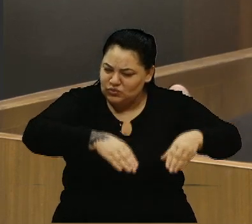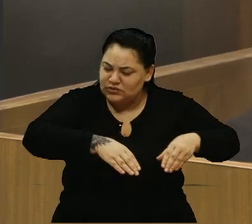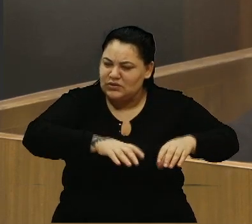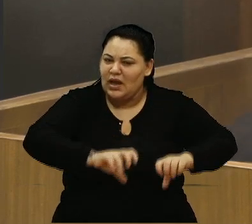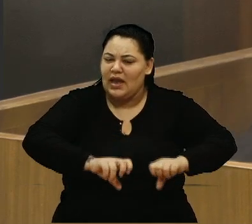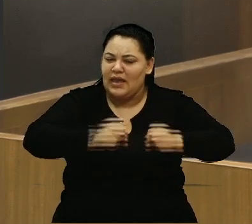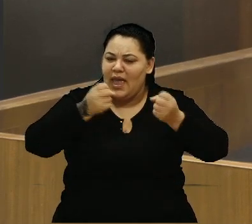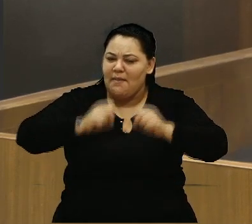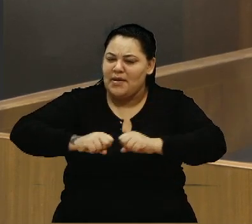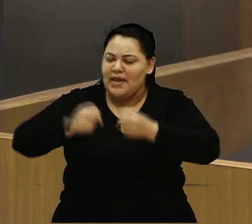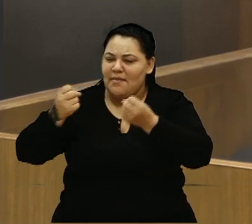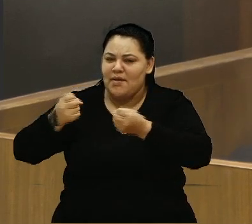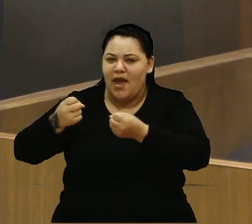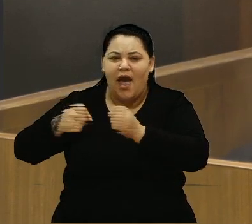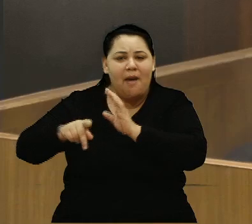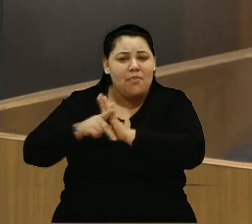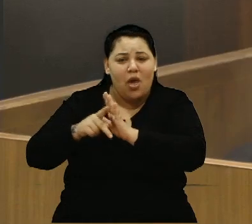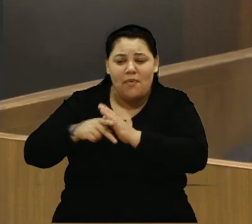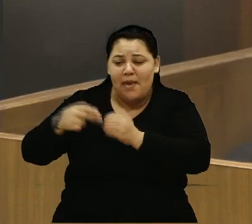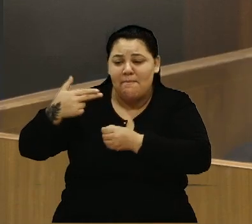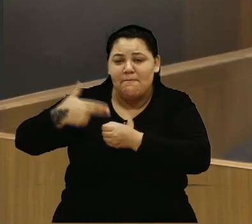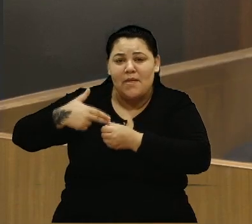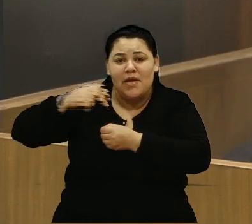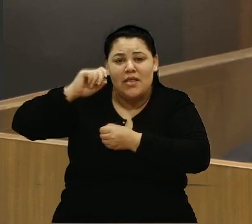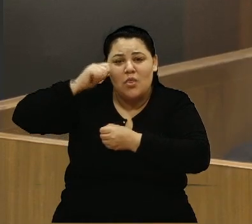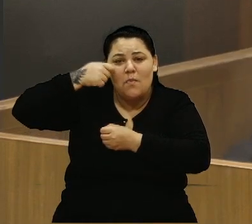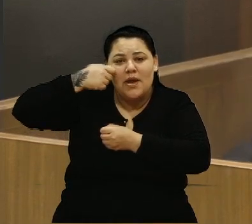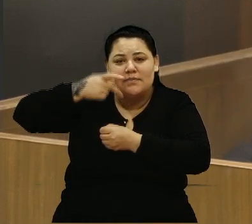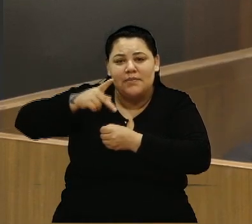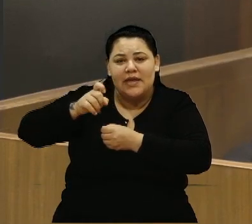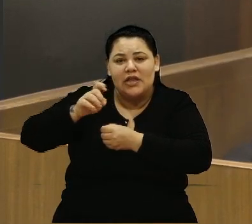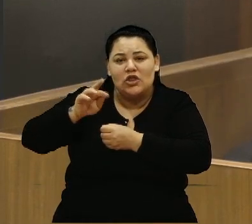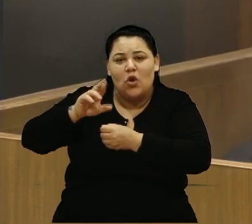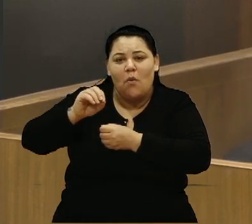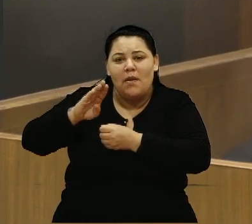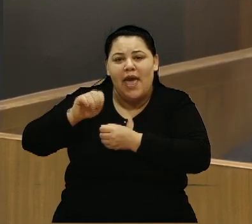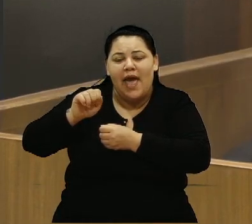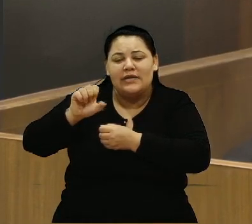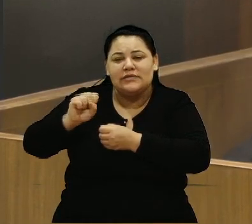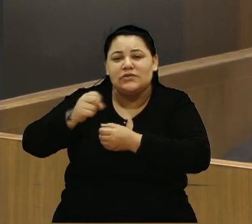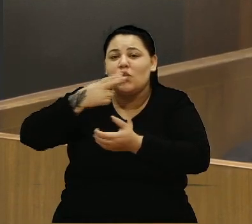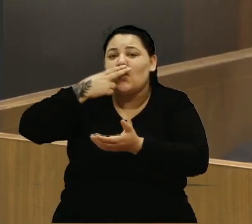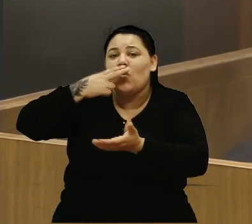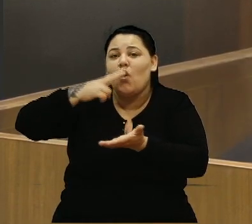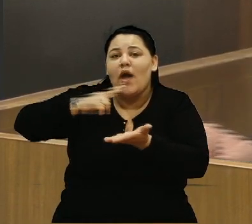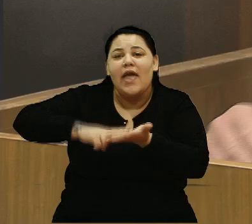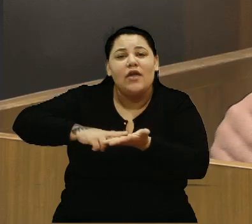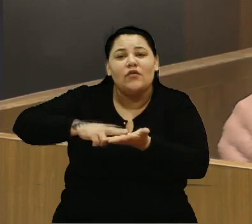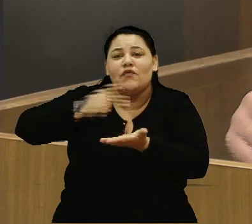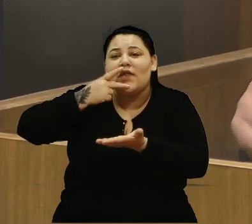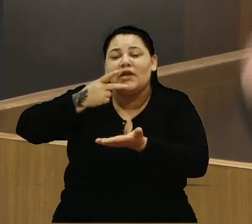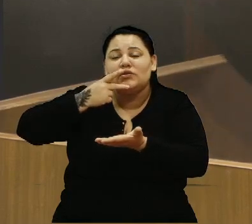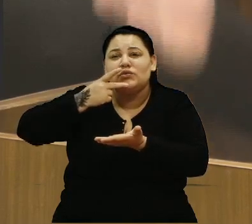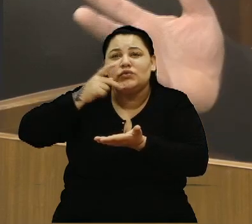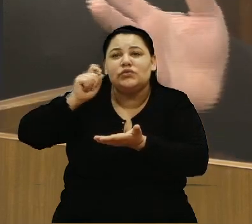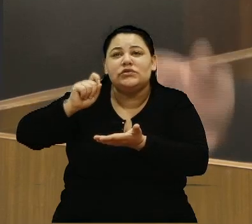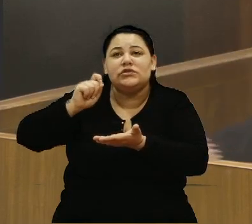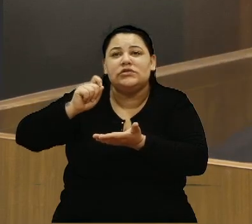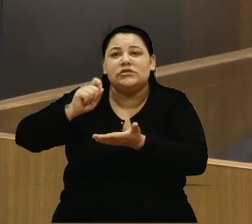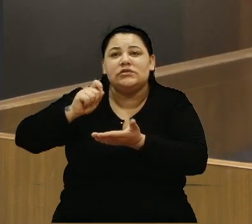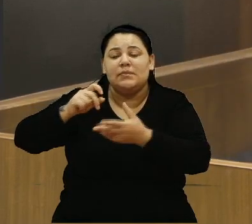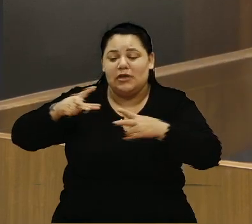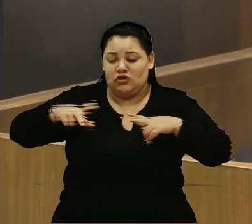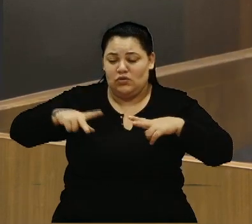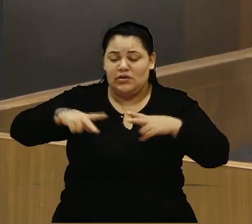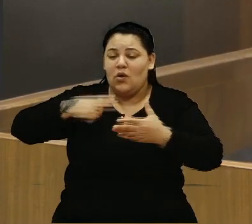própria Petrobras estava quebrando. O Correio, estavam falando em privatizar o